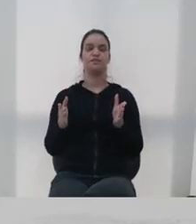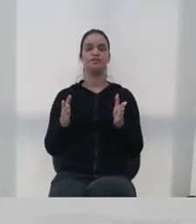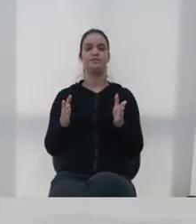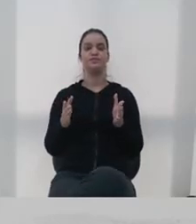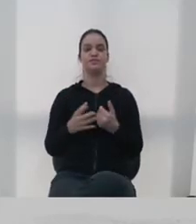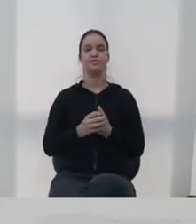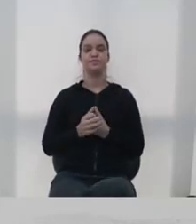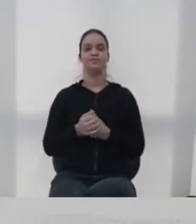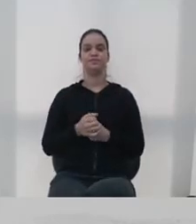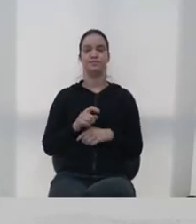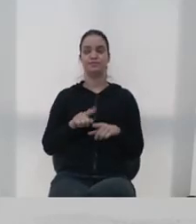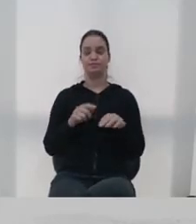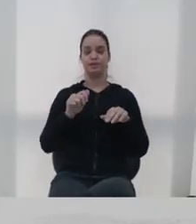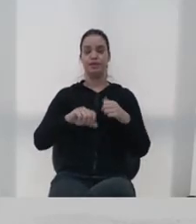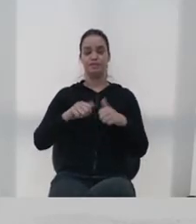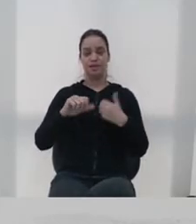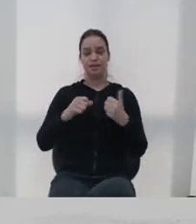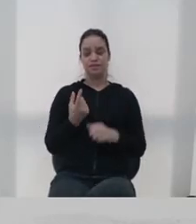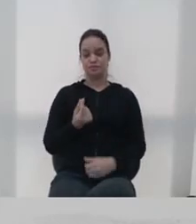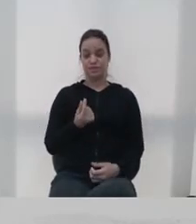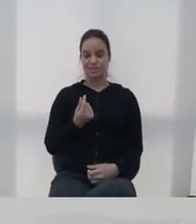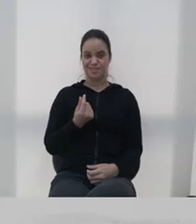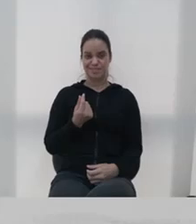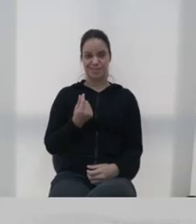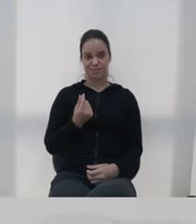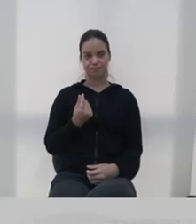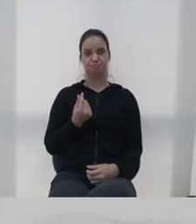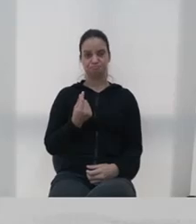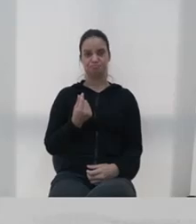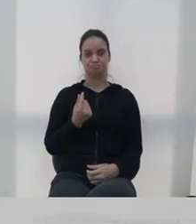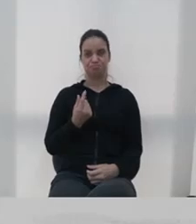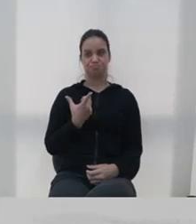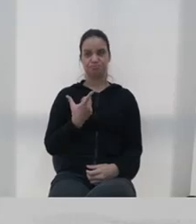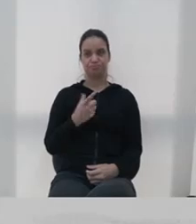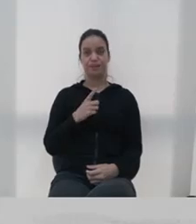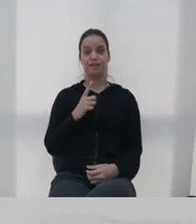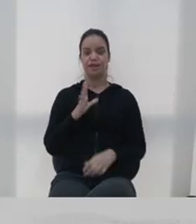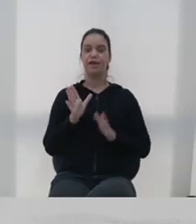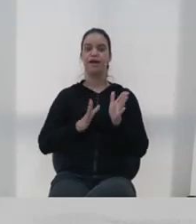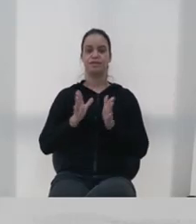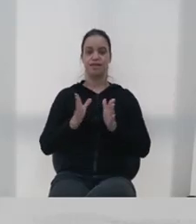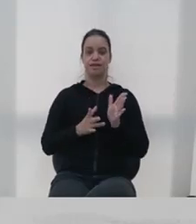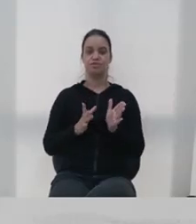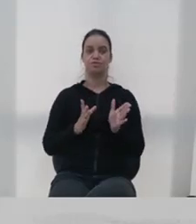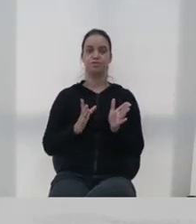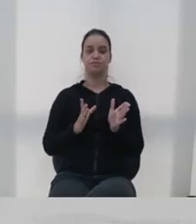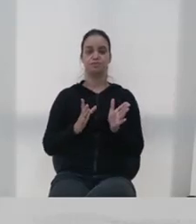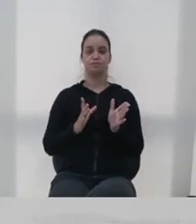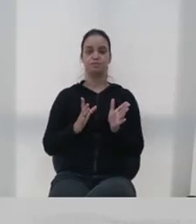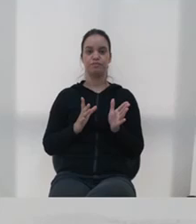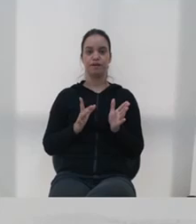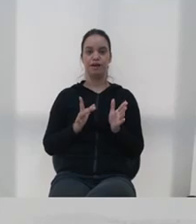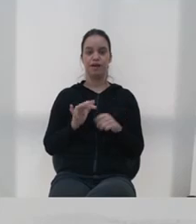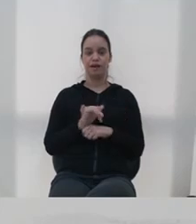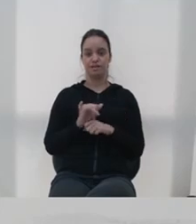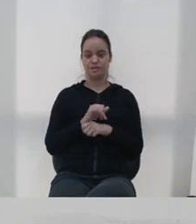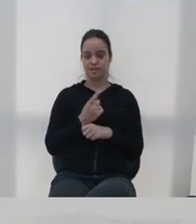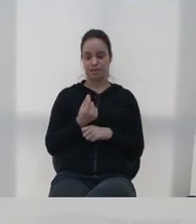O procedimento de avaliação financeira é um deles. Vossa Senhoria tem acesso aos